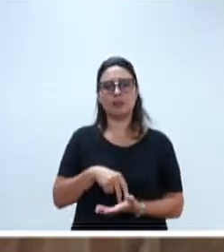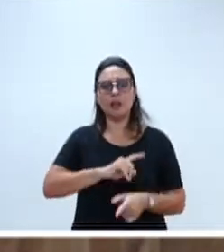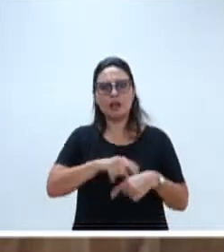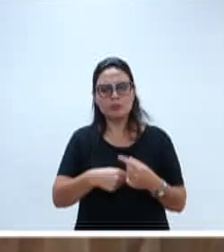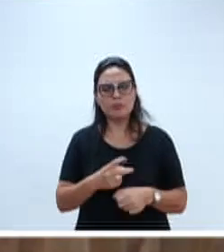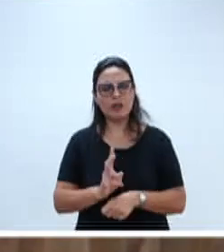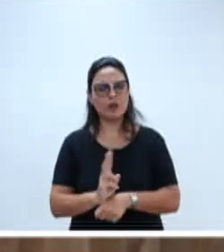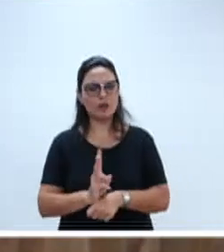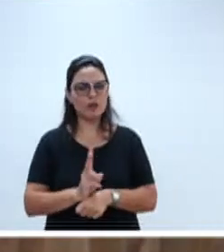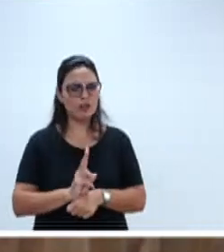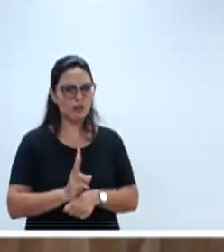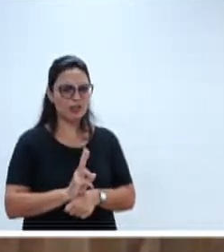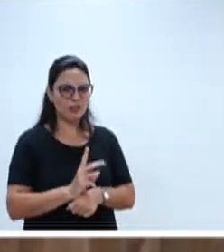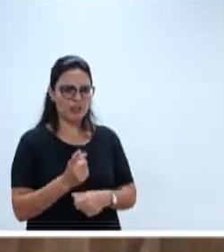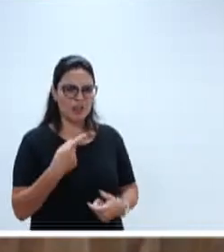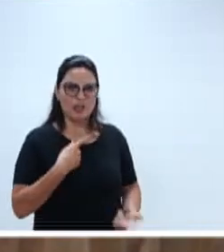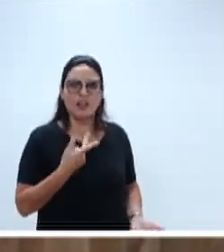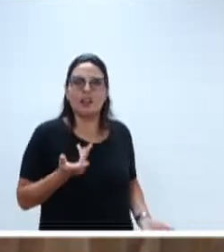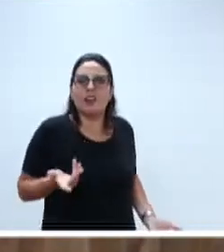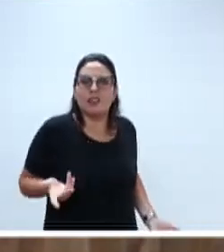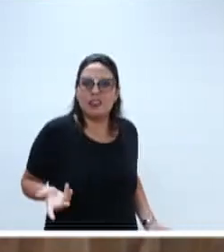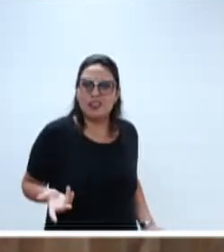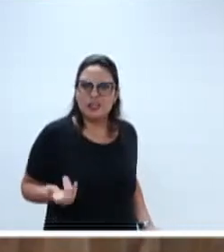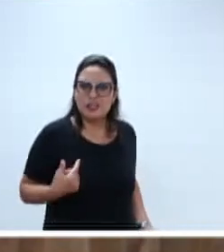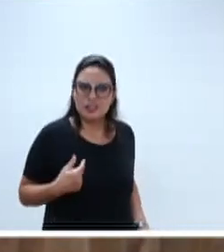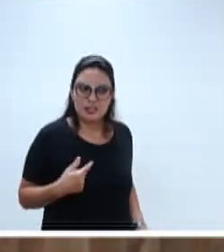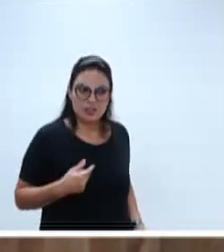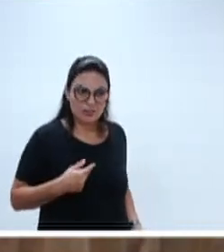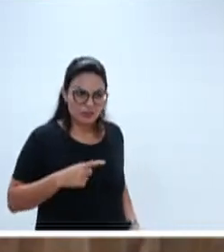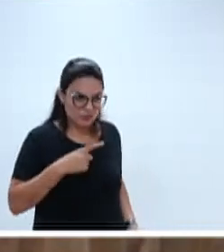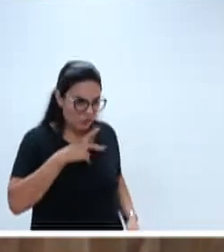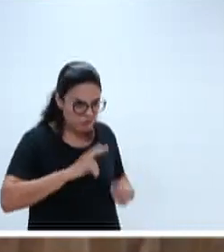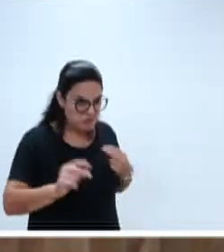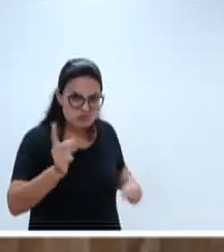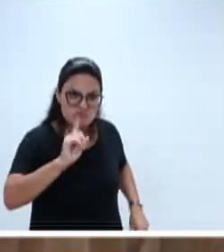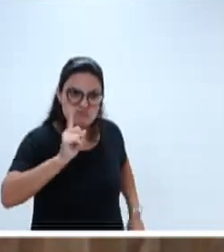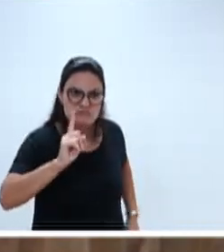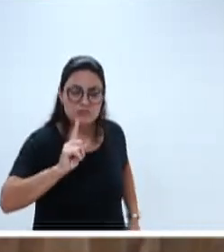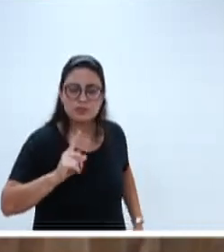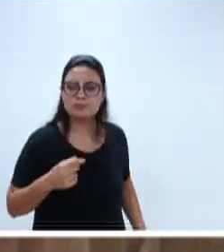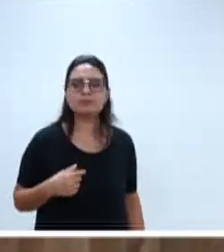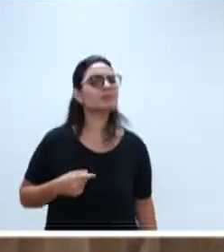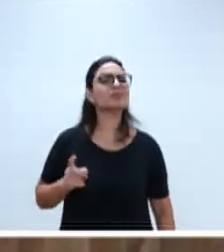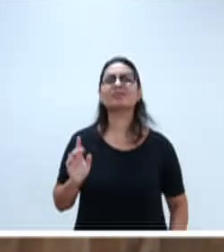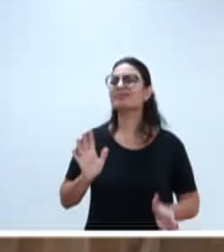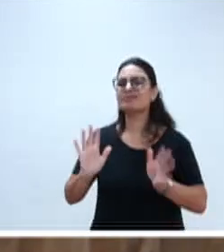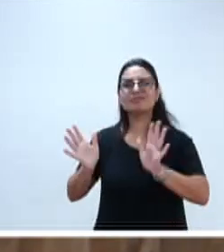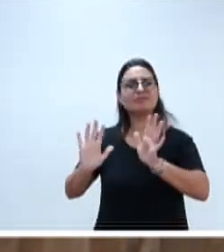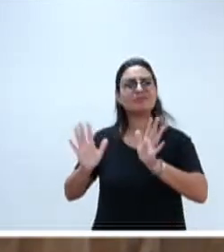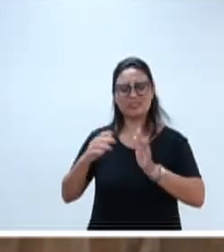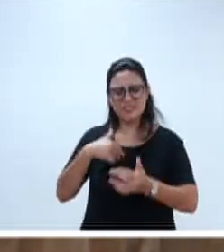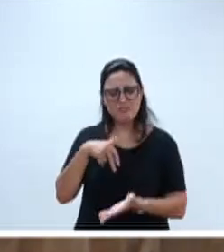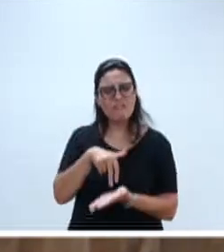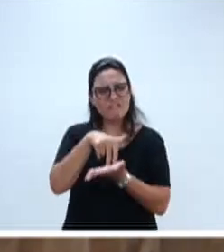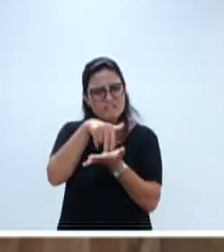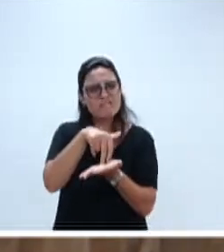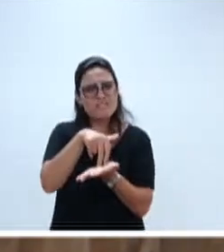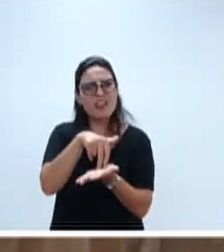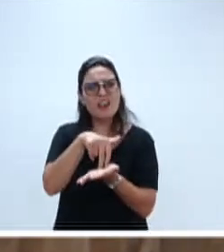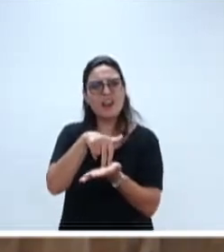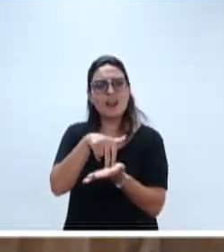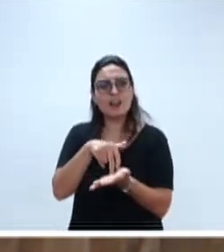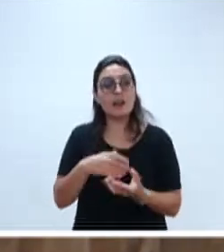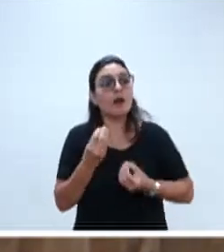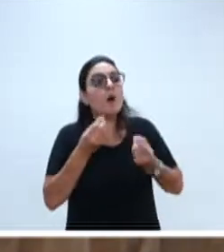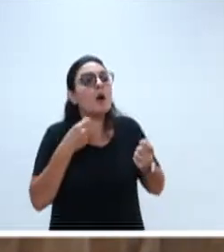varões, o que, que eu preciso fazer para ser como vocês são? E eles disseram: creia no Senhor Jesus Cristo e será salvo